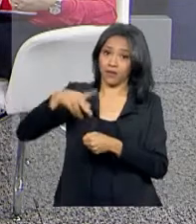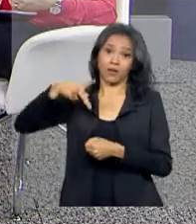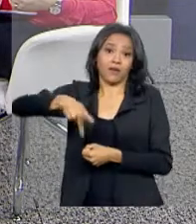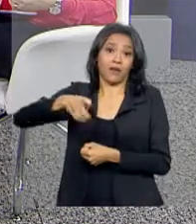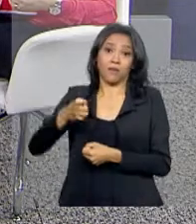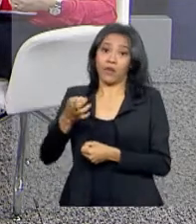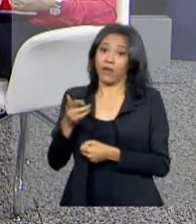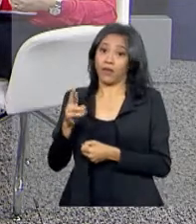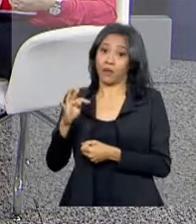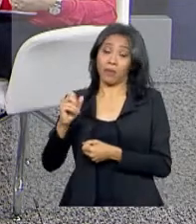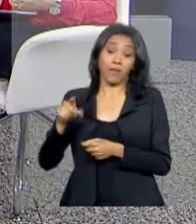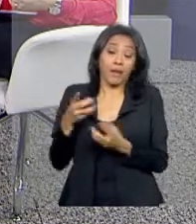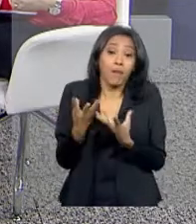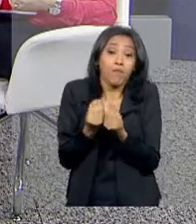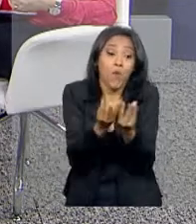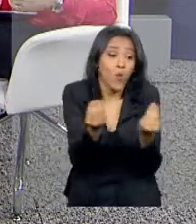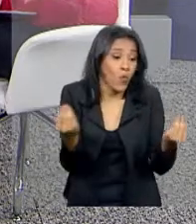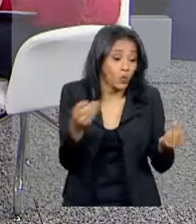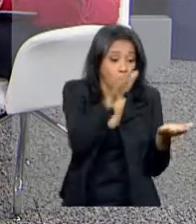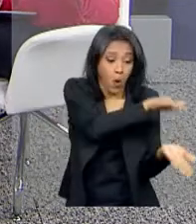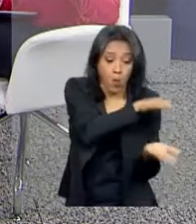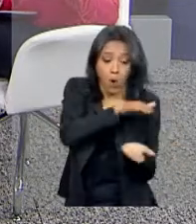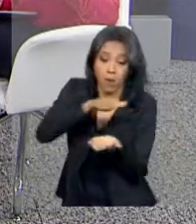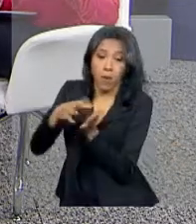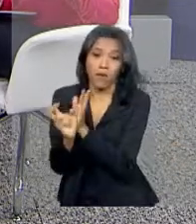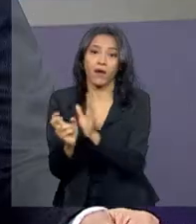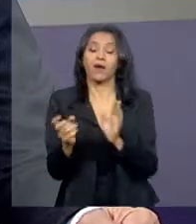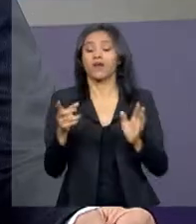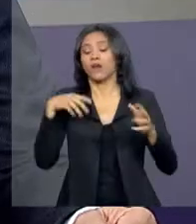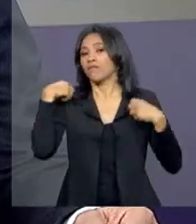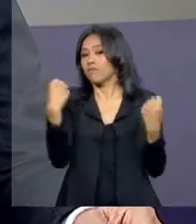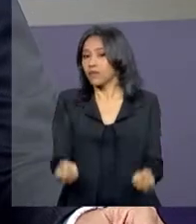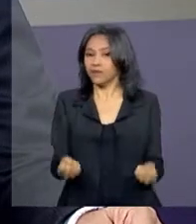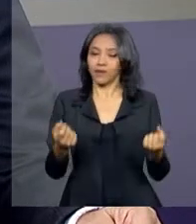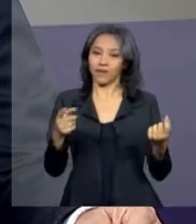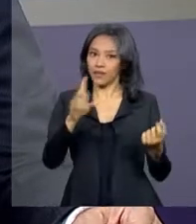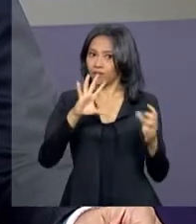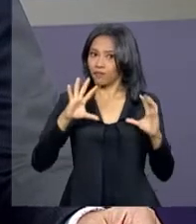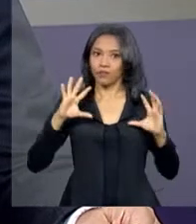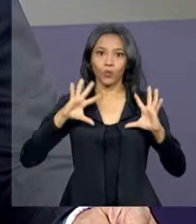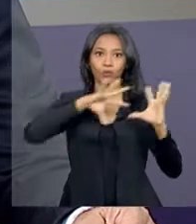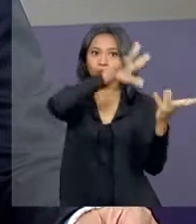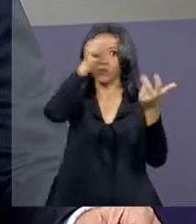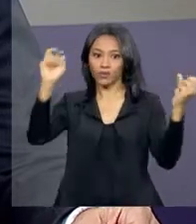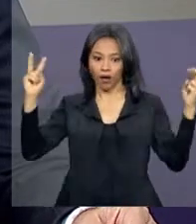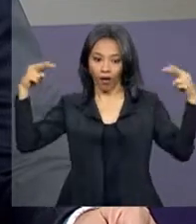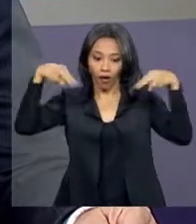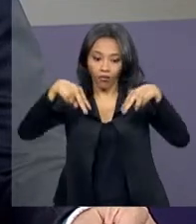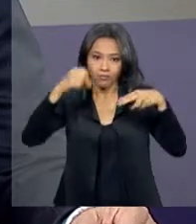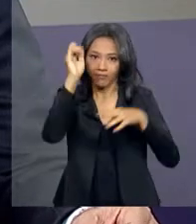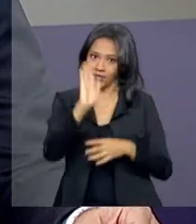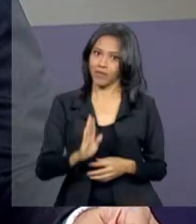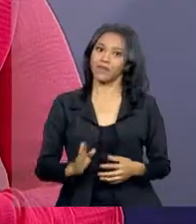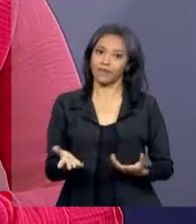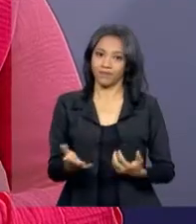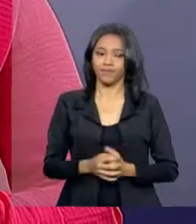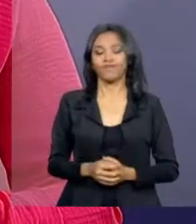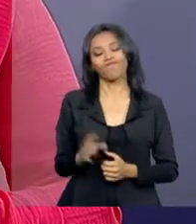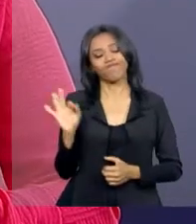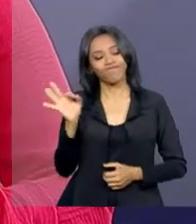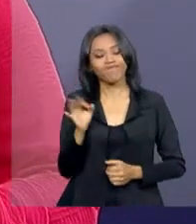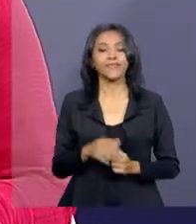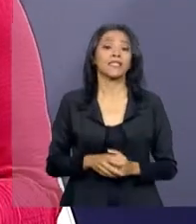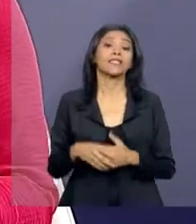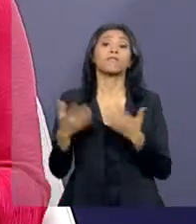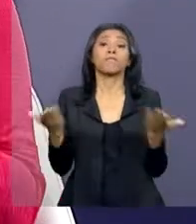muitos blocos o investimento é extenso então olhos voltados a ir para o brasil com olhos voltados para o brasil com certeza renato tá certo